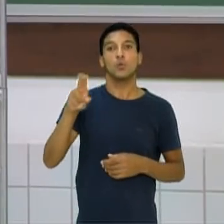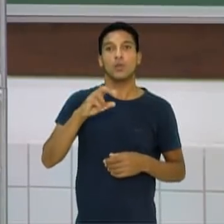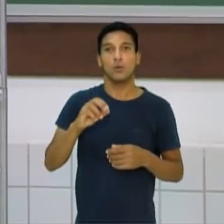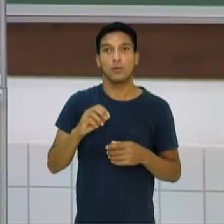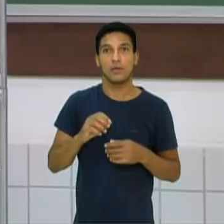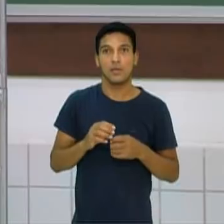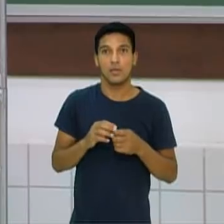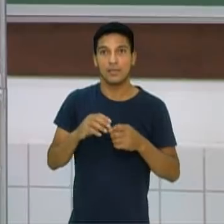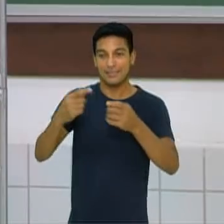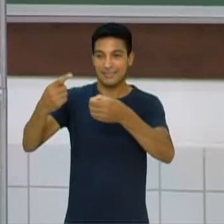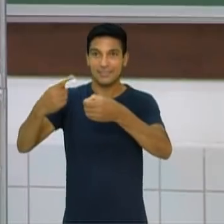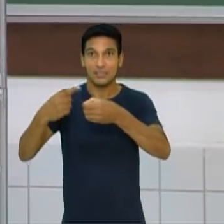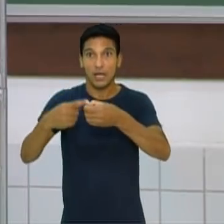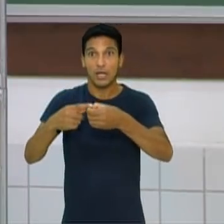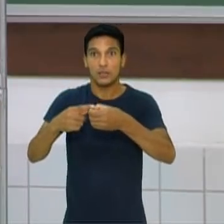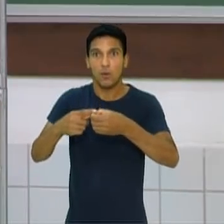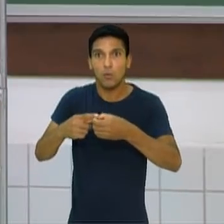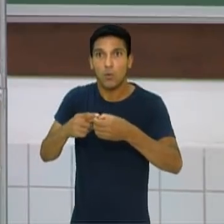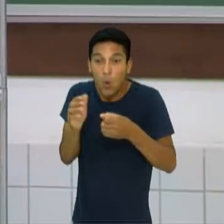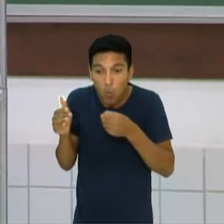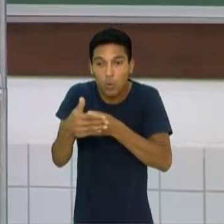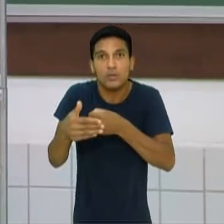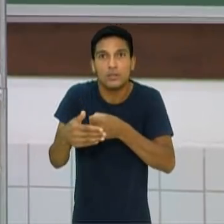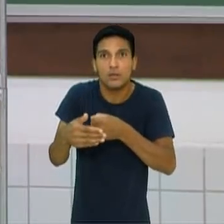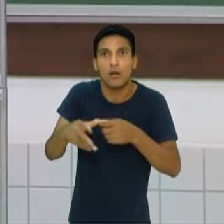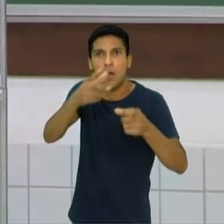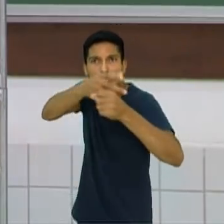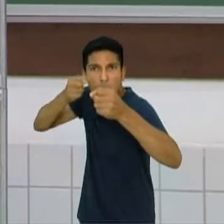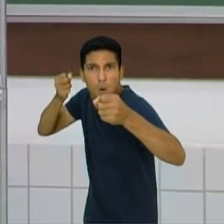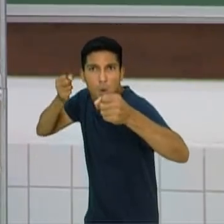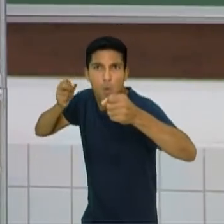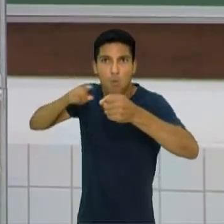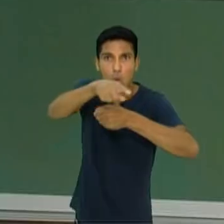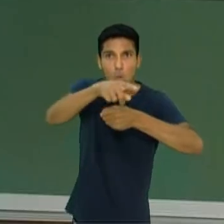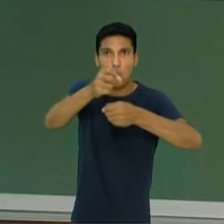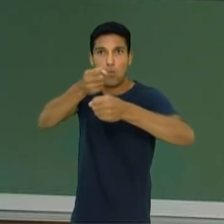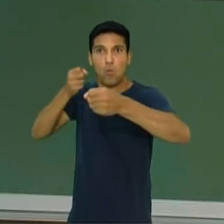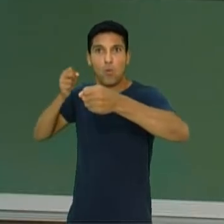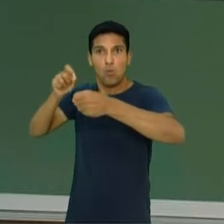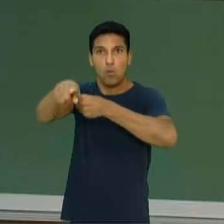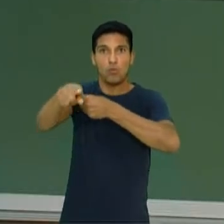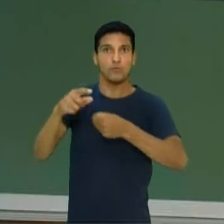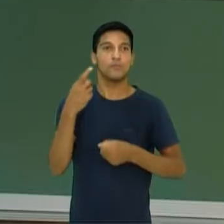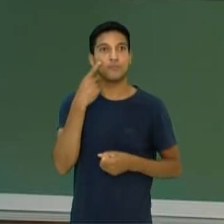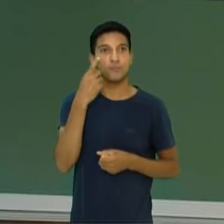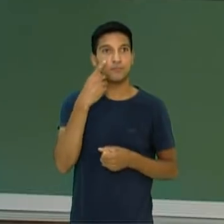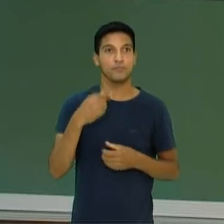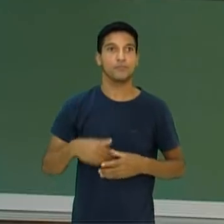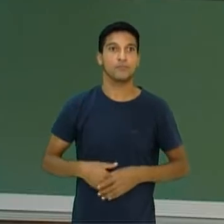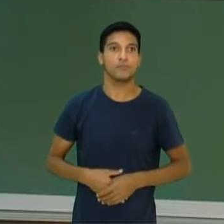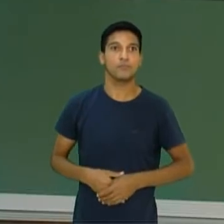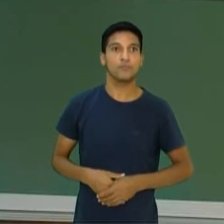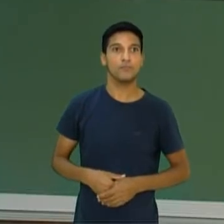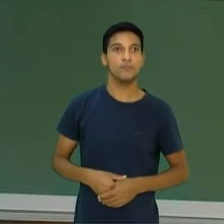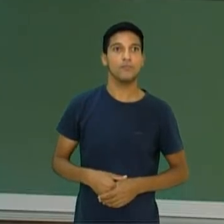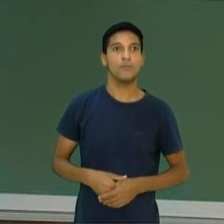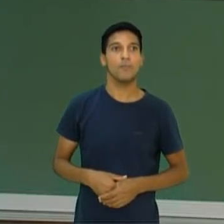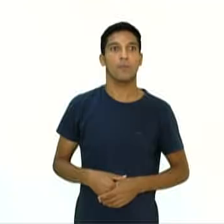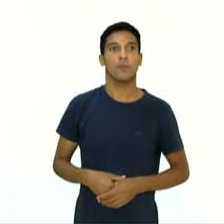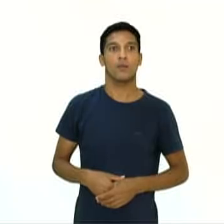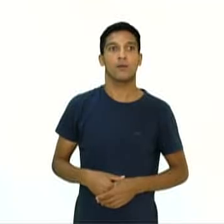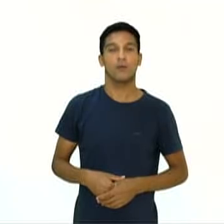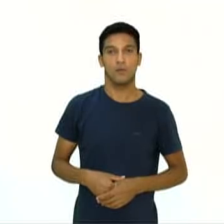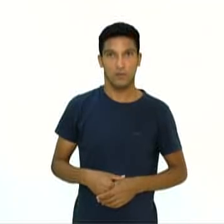de cidades e fortificações. Vamos dar uma olhada nisso? Olha só, na classificação das grandes invenções da